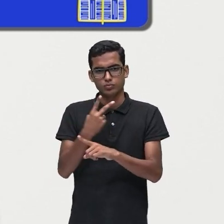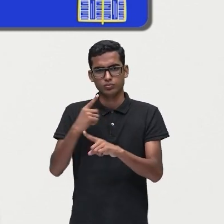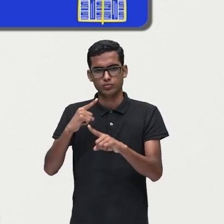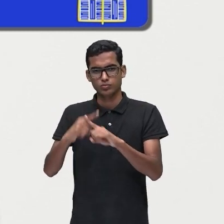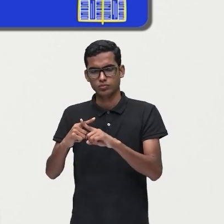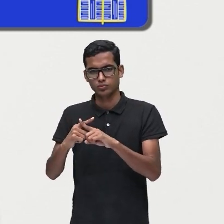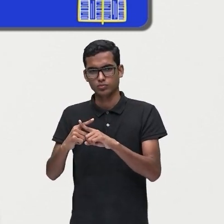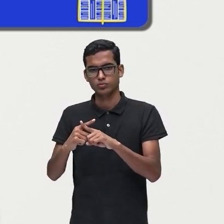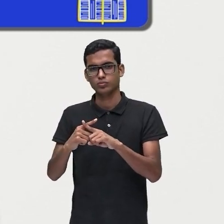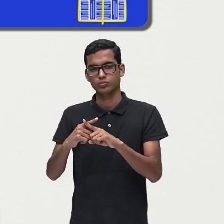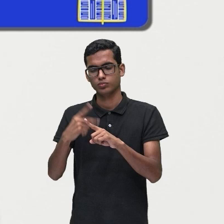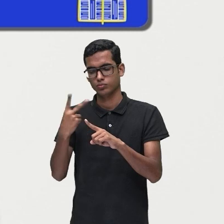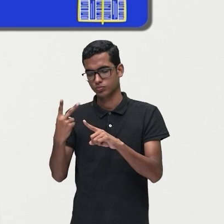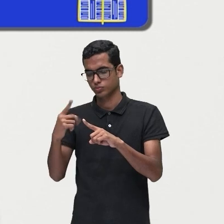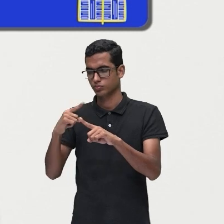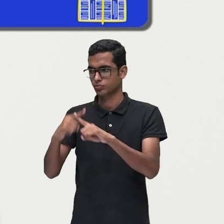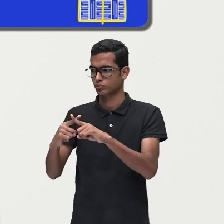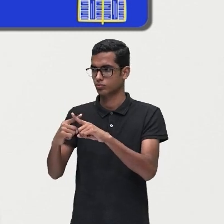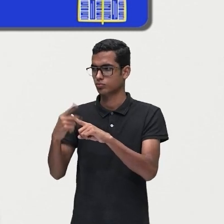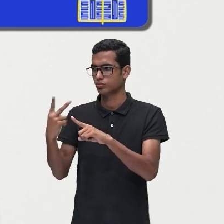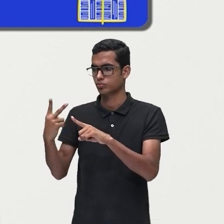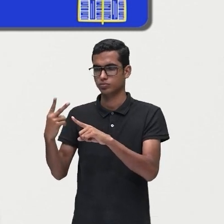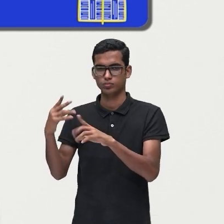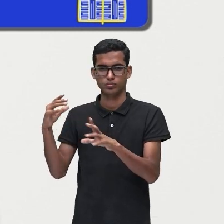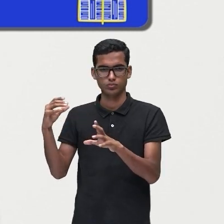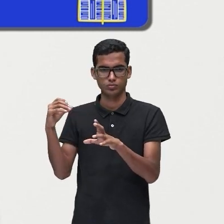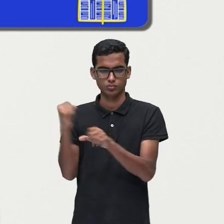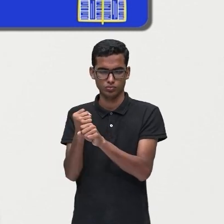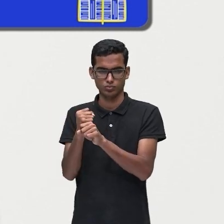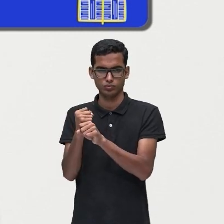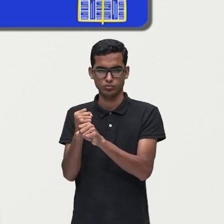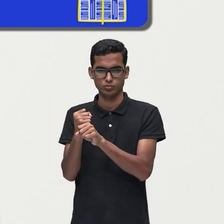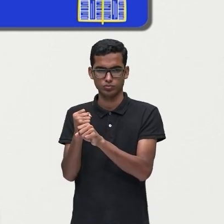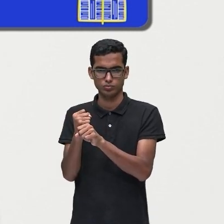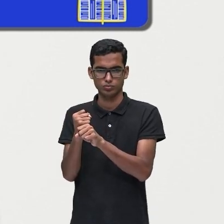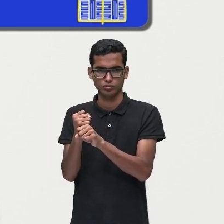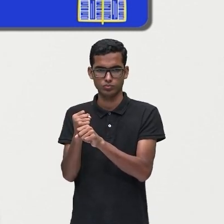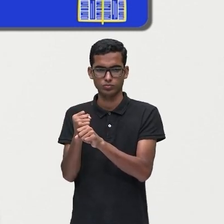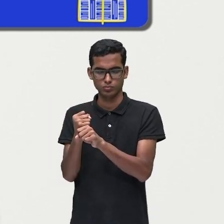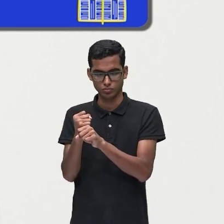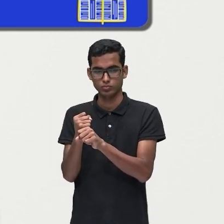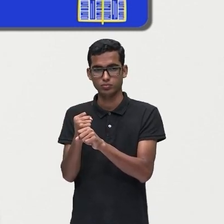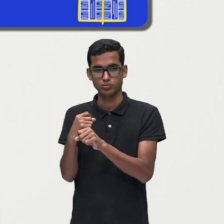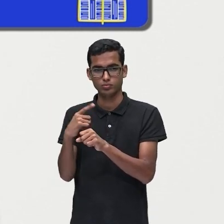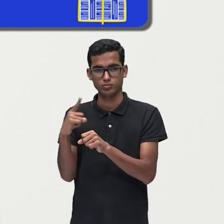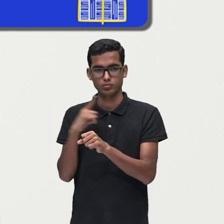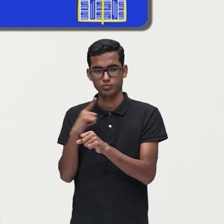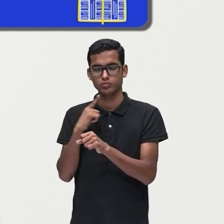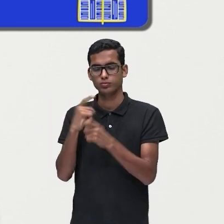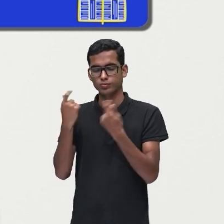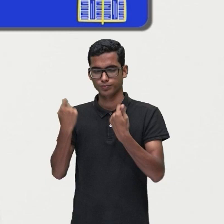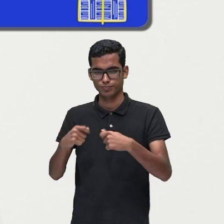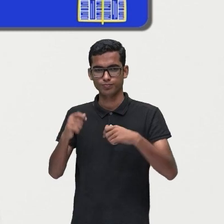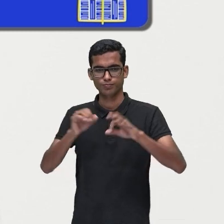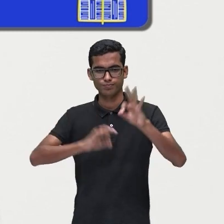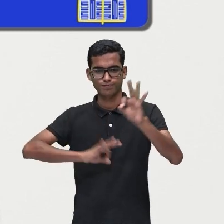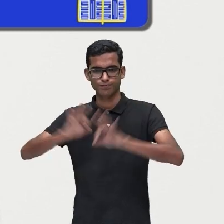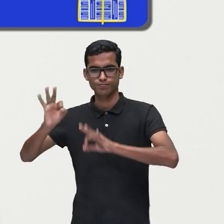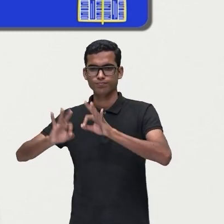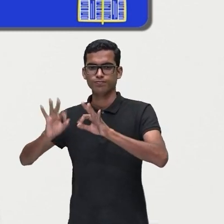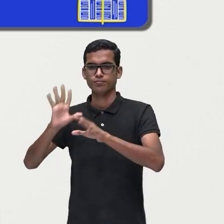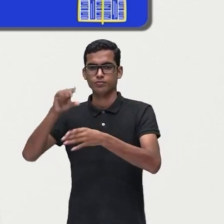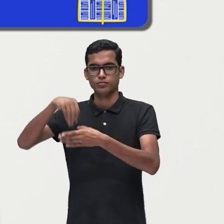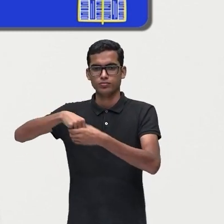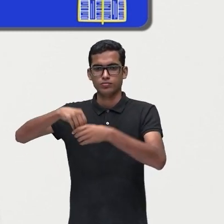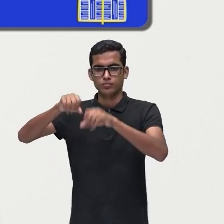2 vezes 2 vezes 2. Esse seria o cálculo que eu iria fazer em um